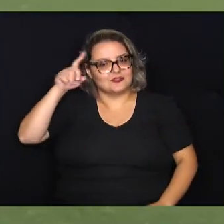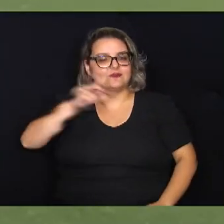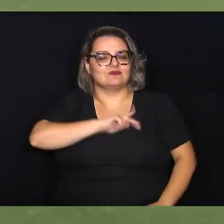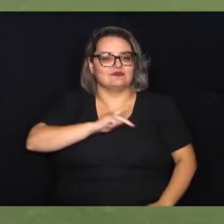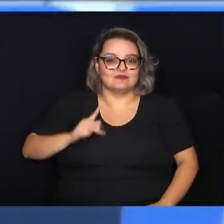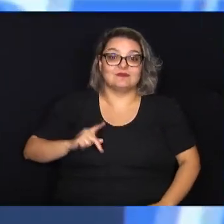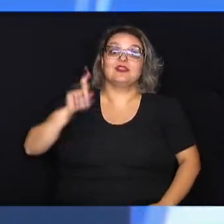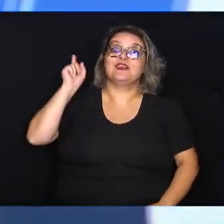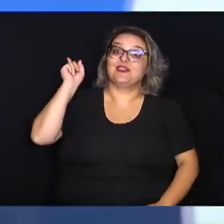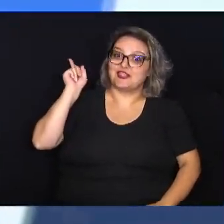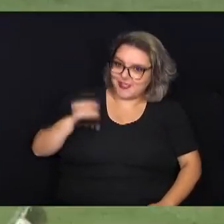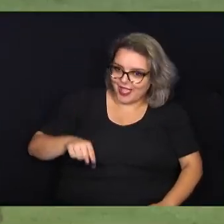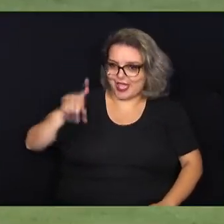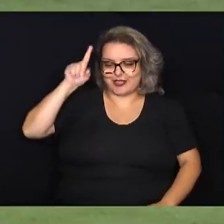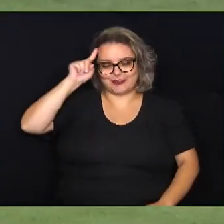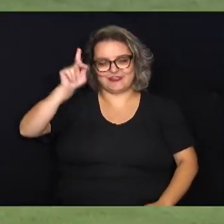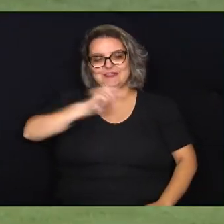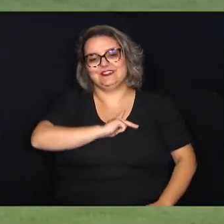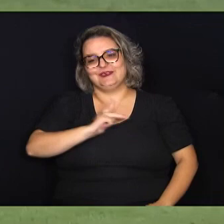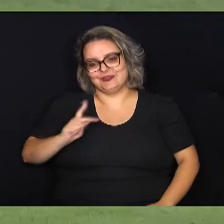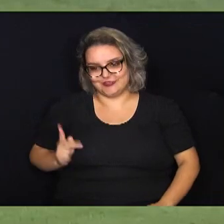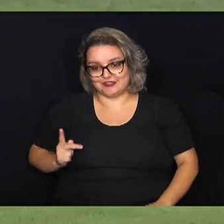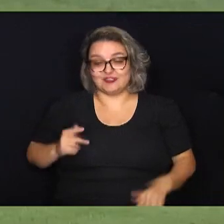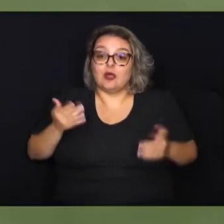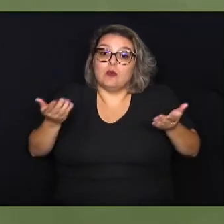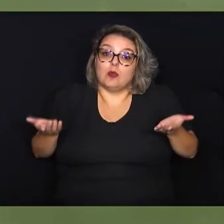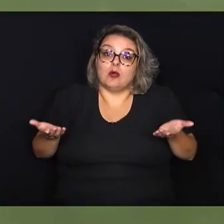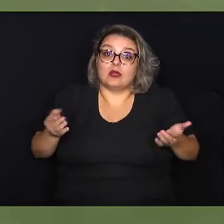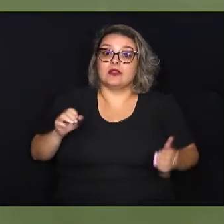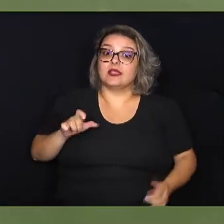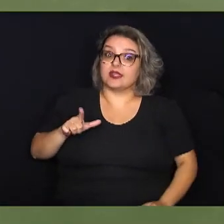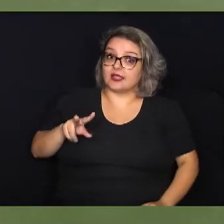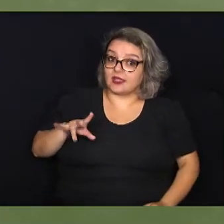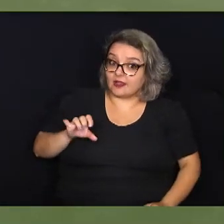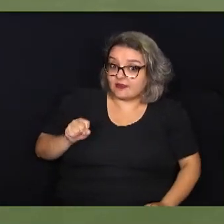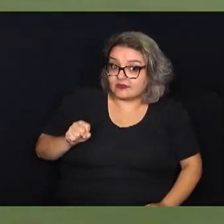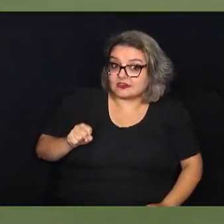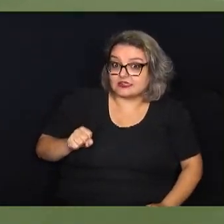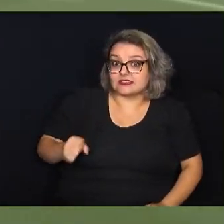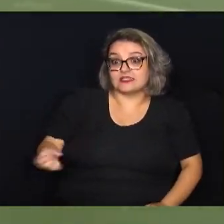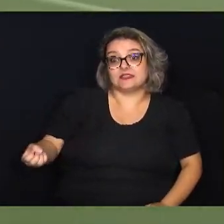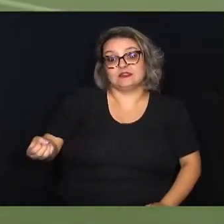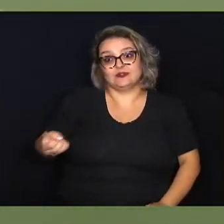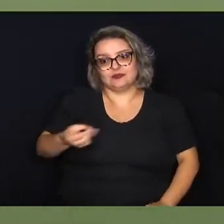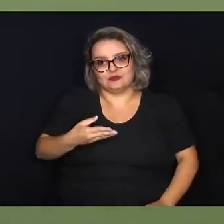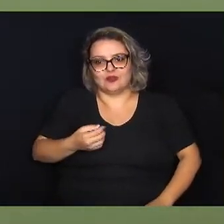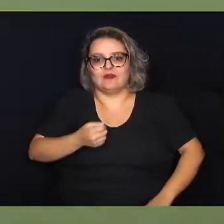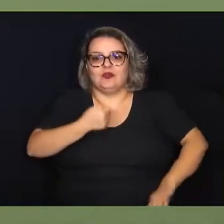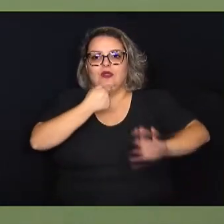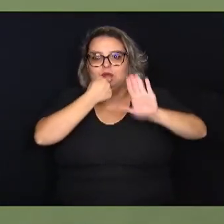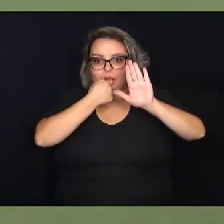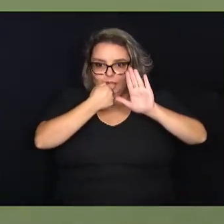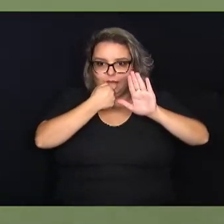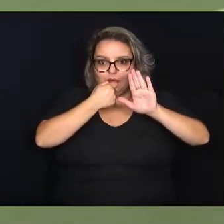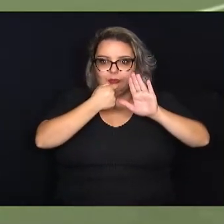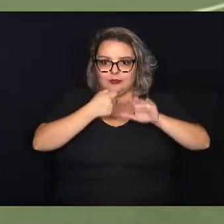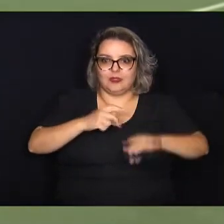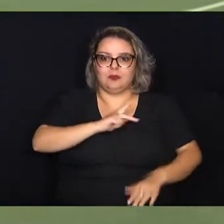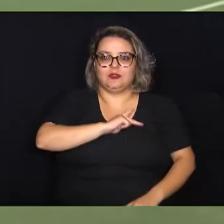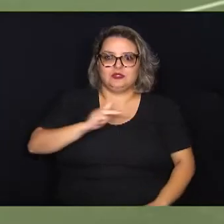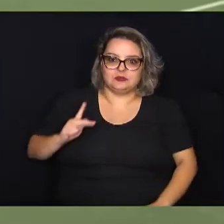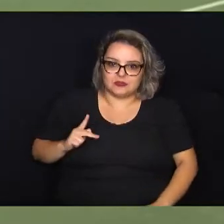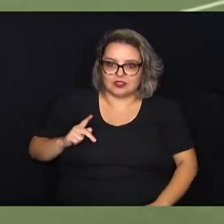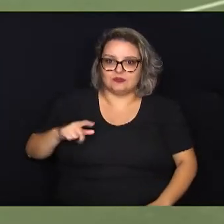e era o dia da Ponte. Bom, até que Elvis, em nova cobrança de falta, marca para Ponte Preta.